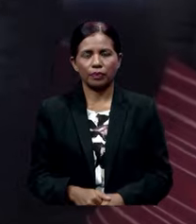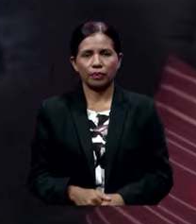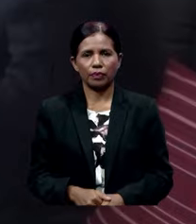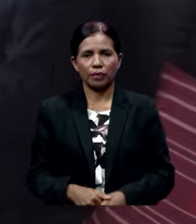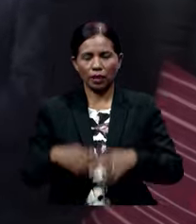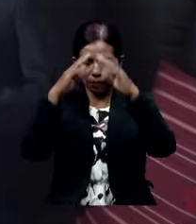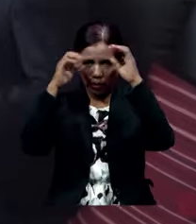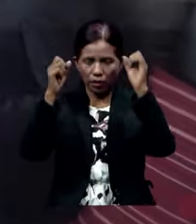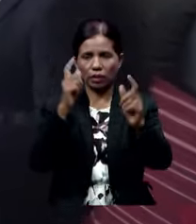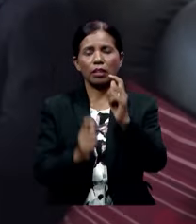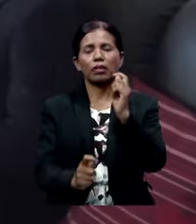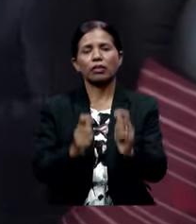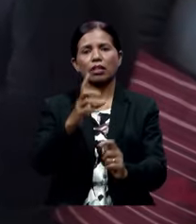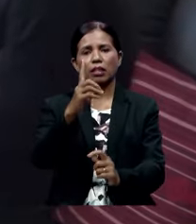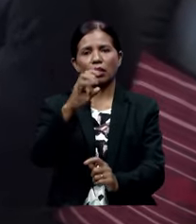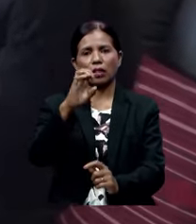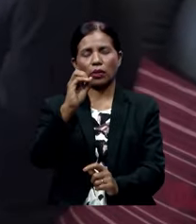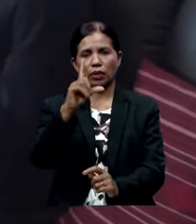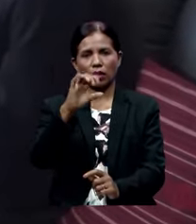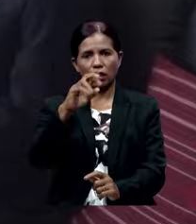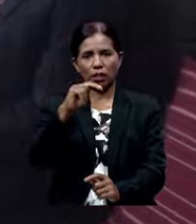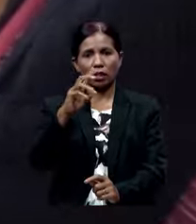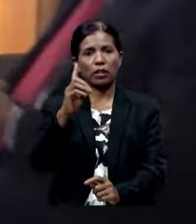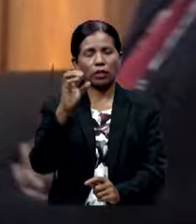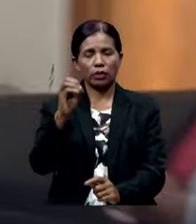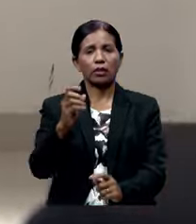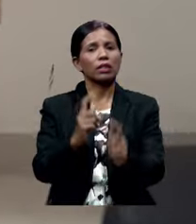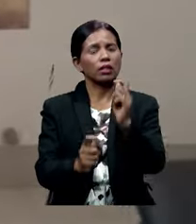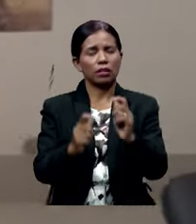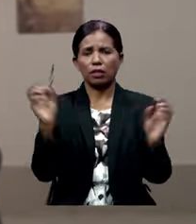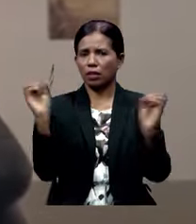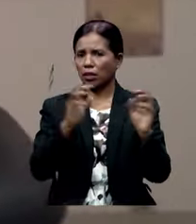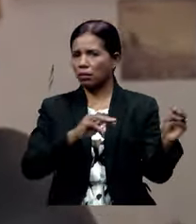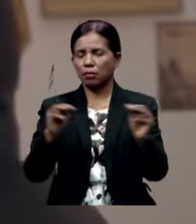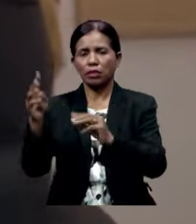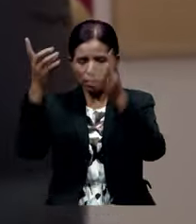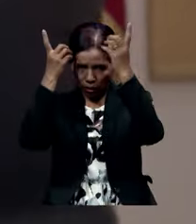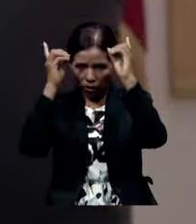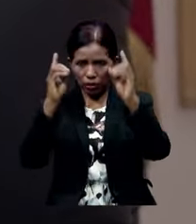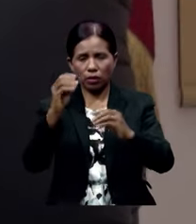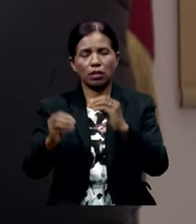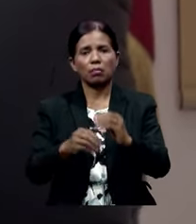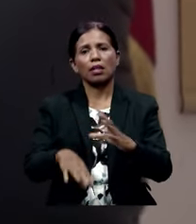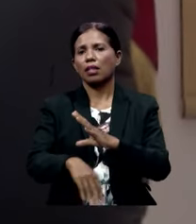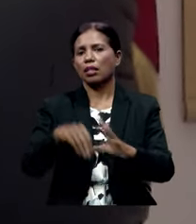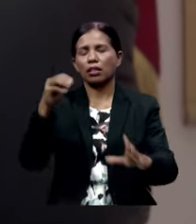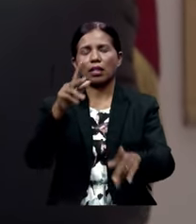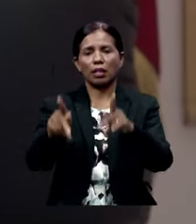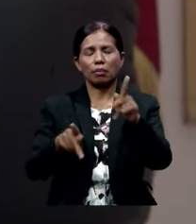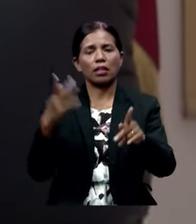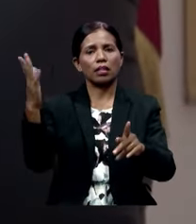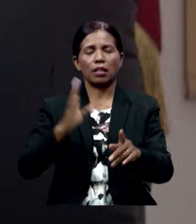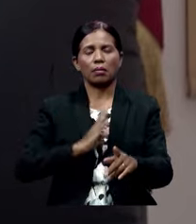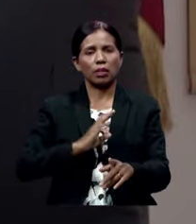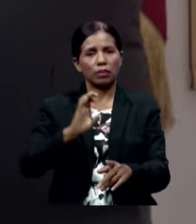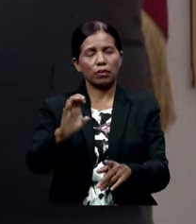Presidente Tribunal Recurso de Olindo dos Santos declara Tribunal sei la muda decisão con a bahasai população e aldeia Bekusi Kraik Suku